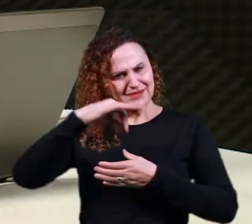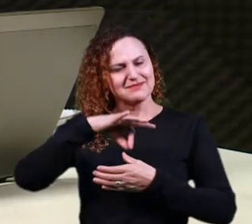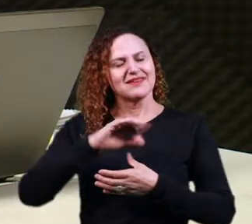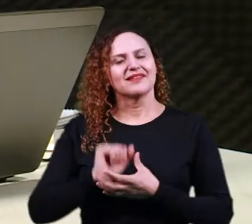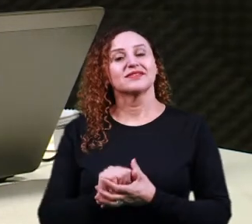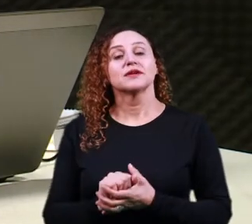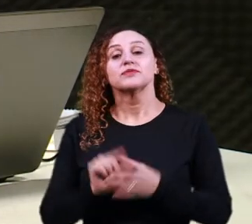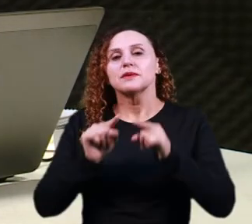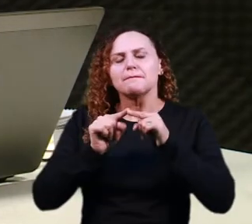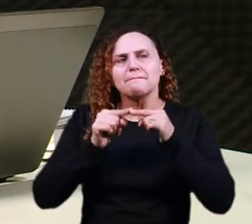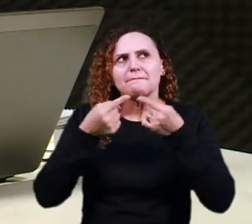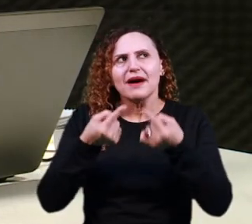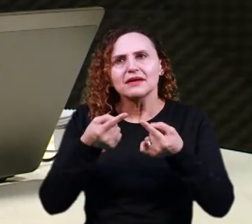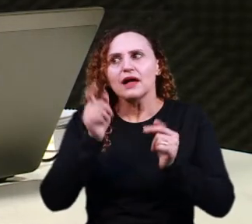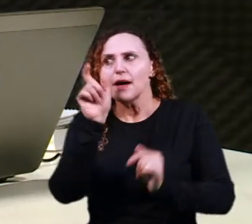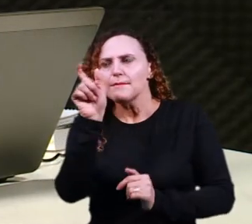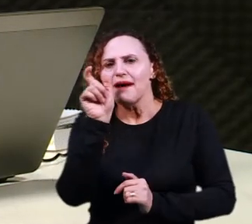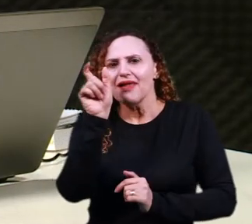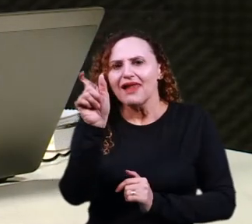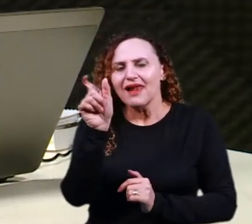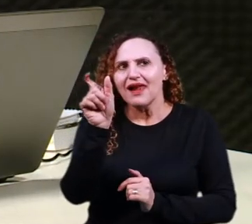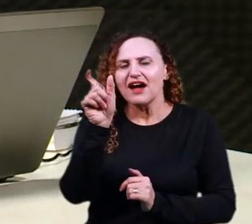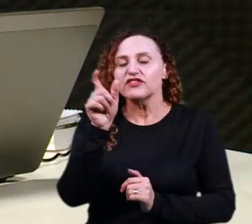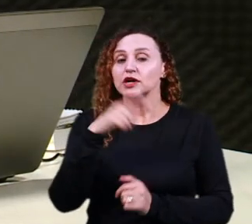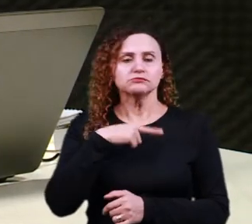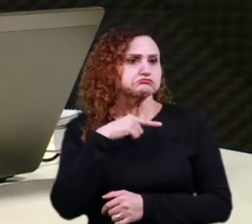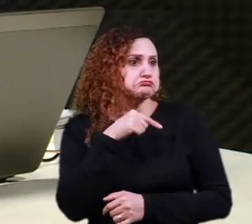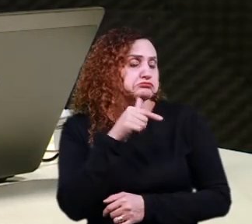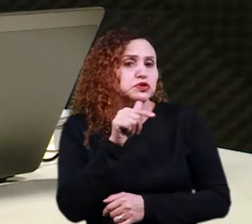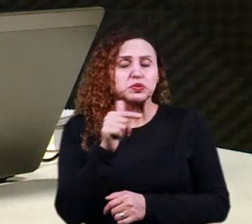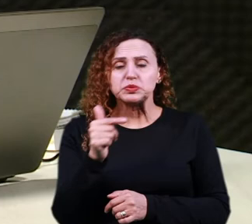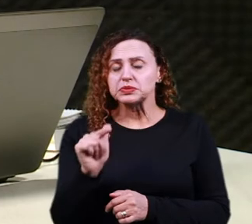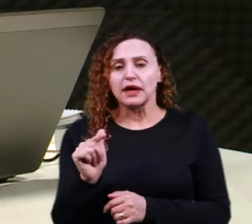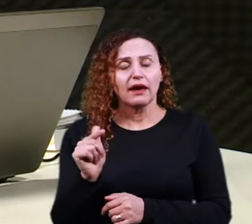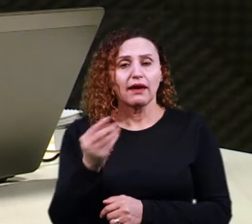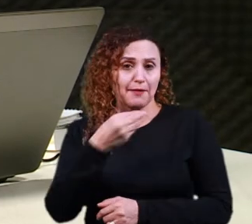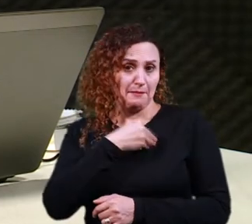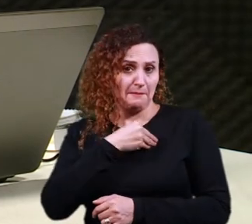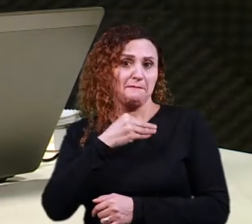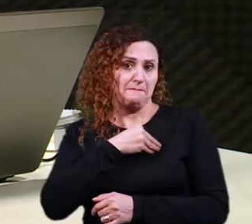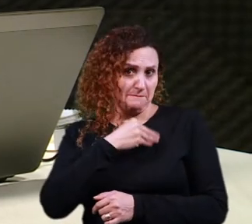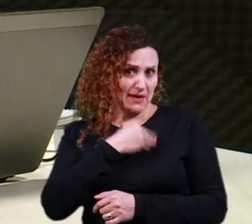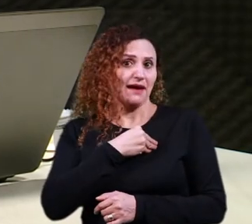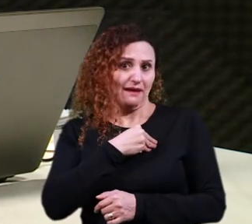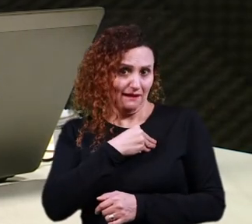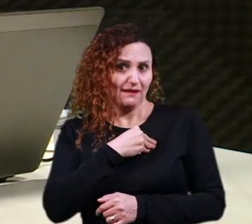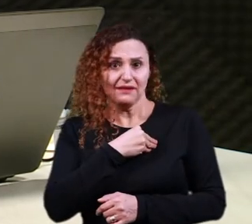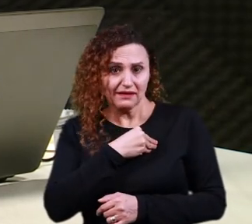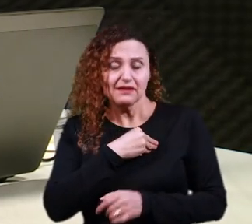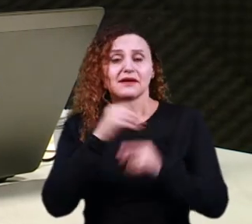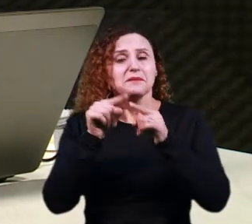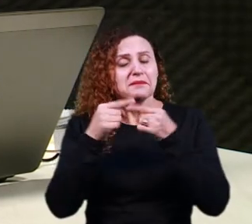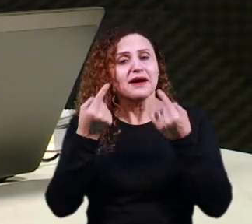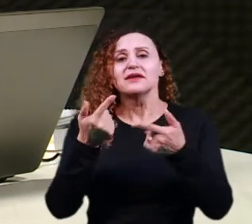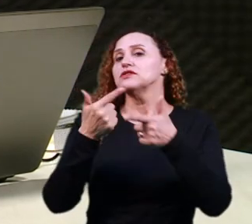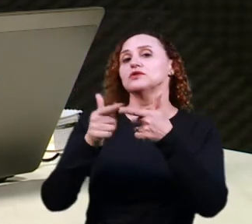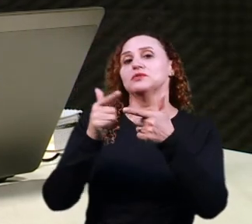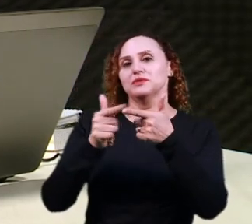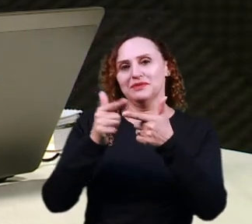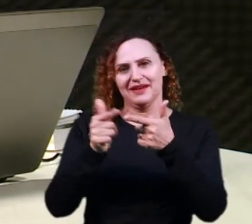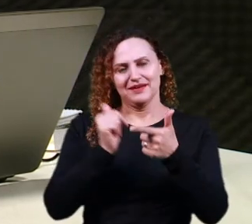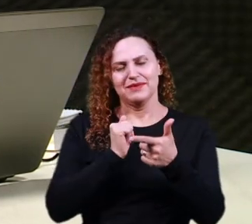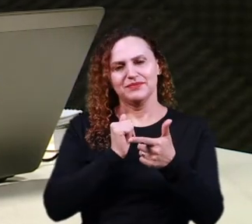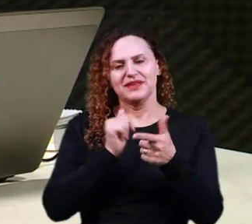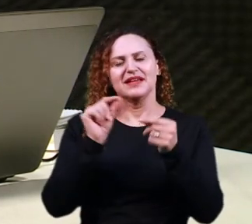palavra a semente ela não tem pecado ela não tem o problema então esse problema ele